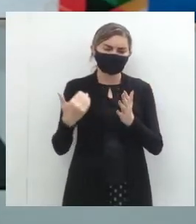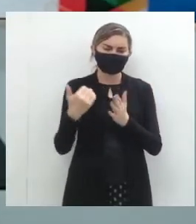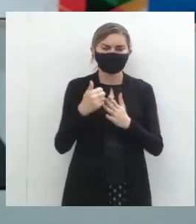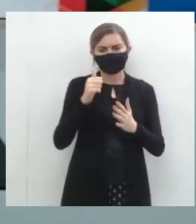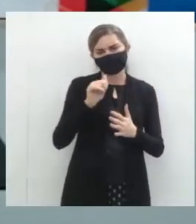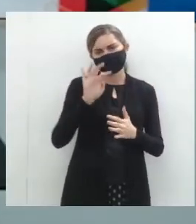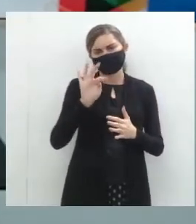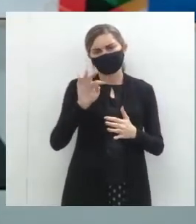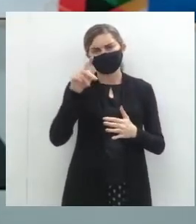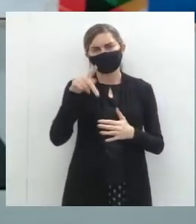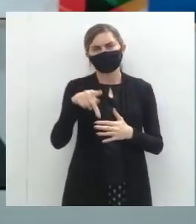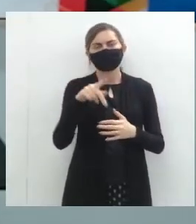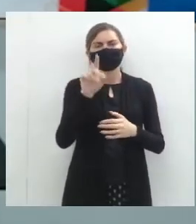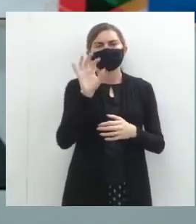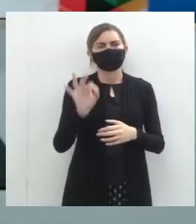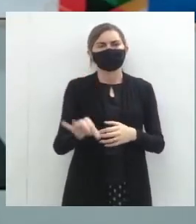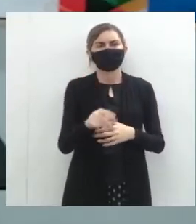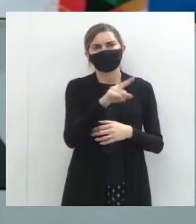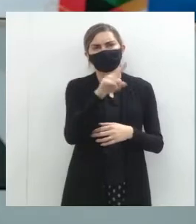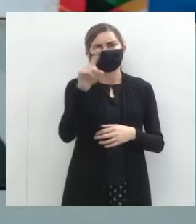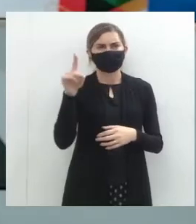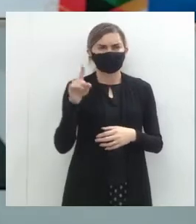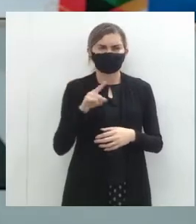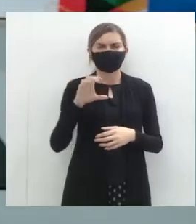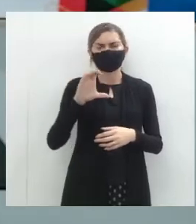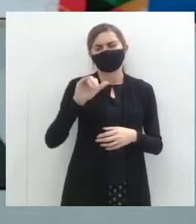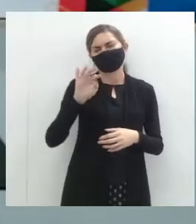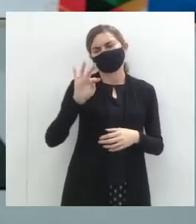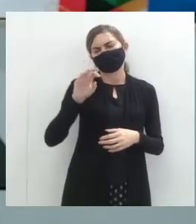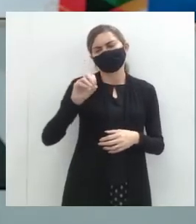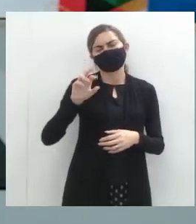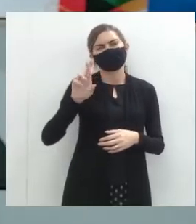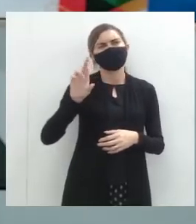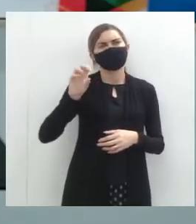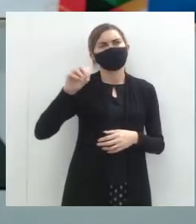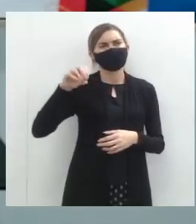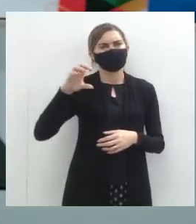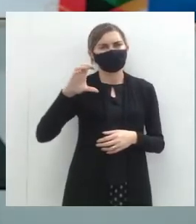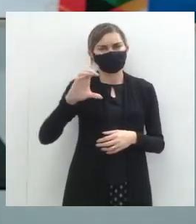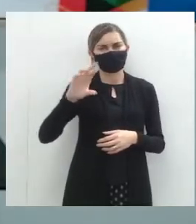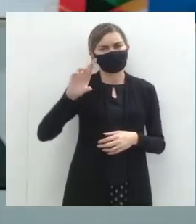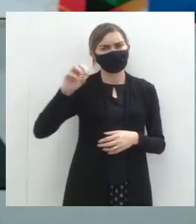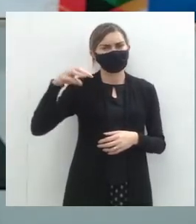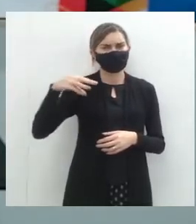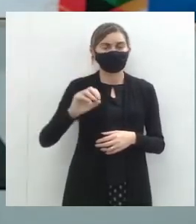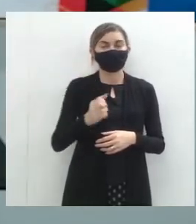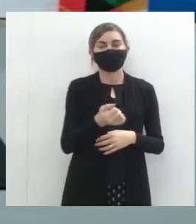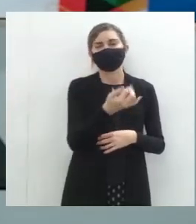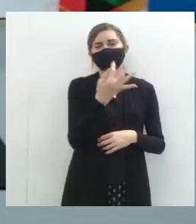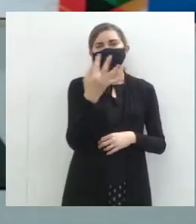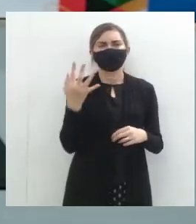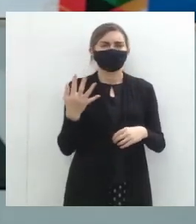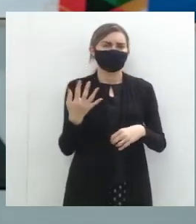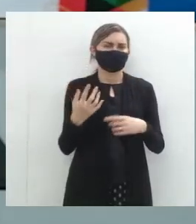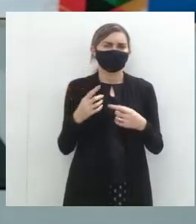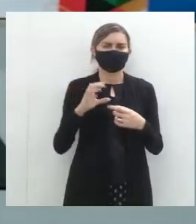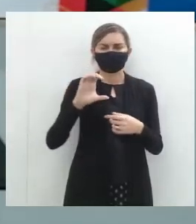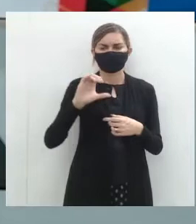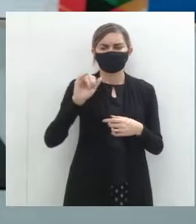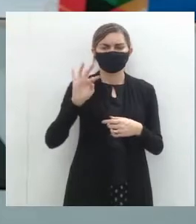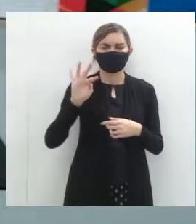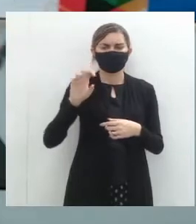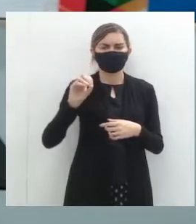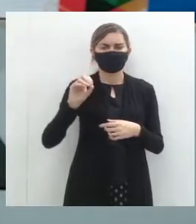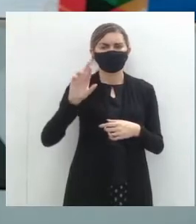ATP, pode ter certeza, vai ser a etapa que vai usar essa proteína chamada de citocromo. Então, quando a gente trabalha com citocromo, quando a